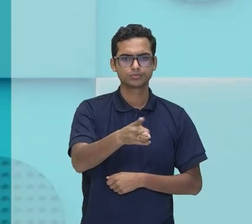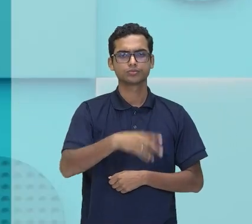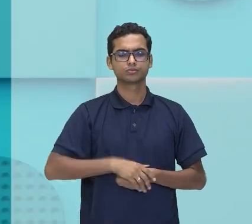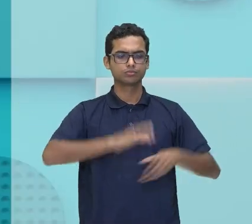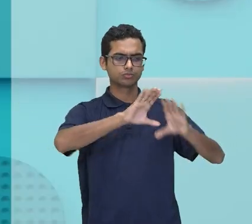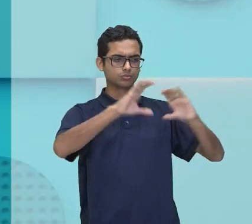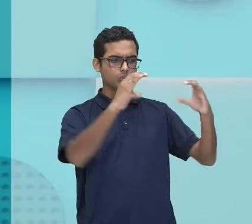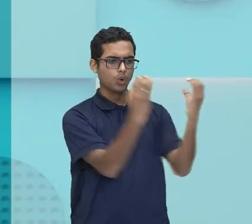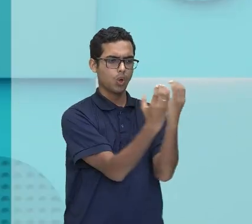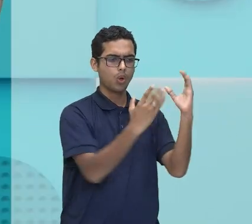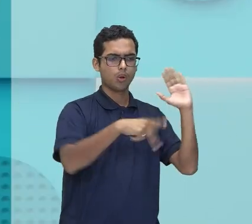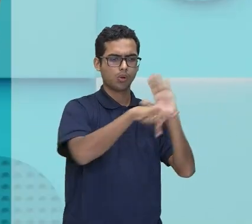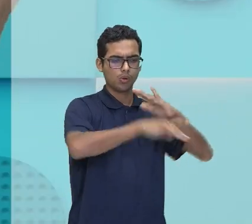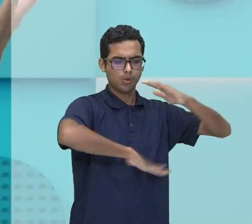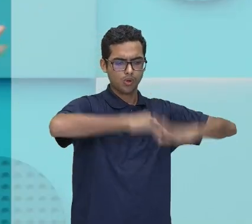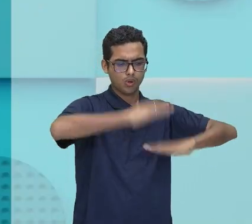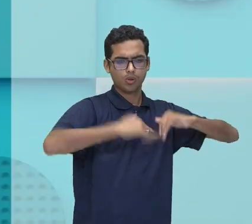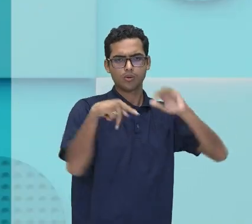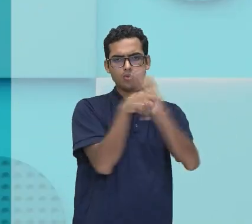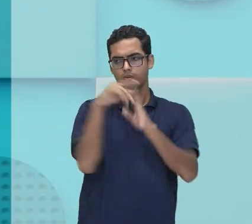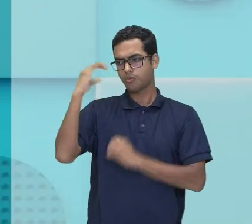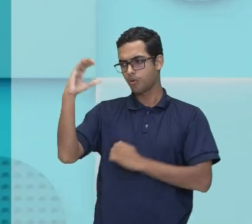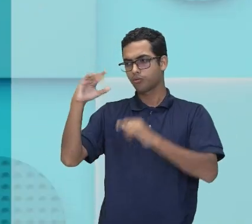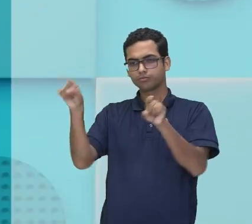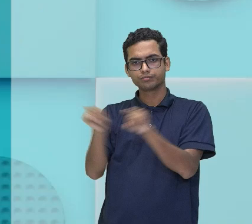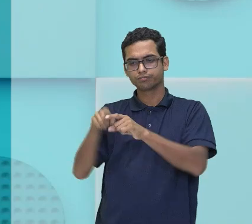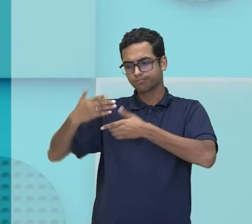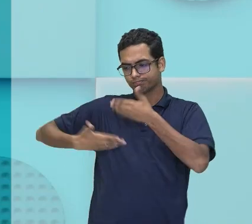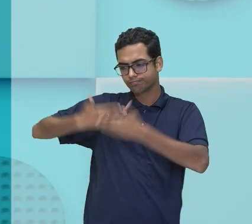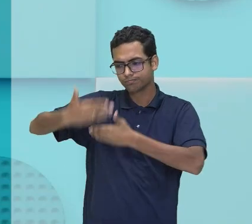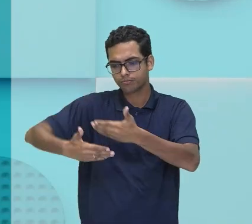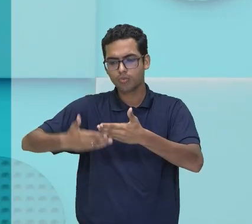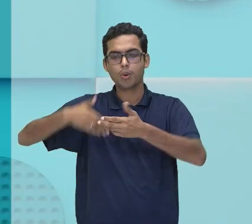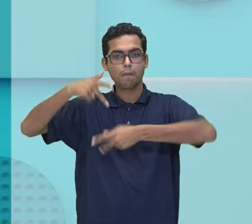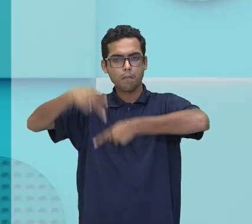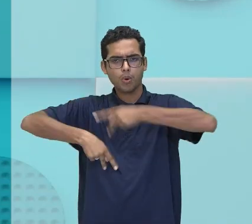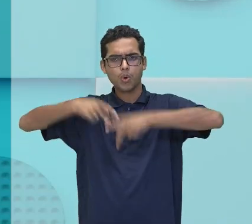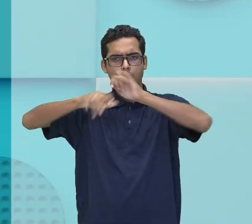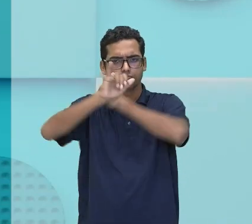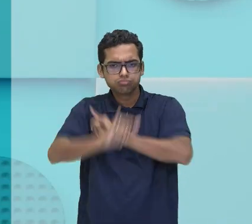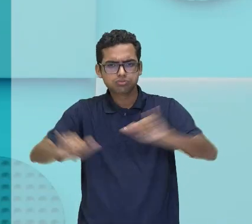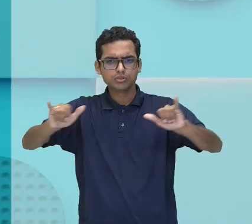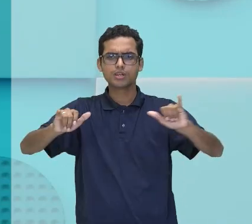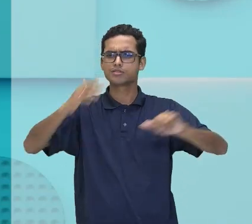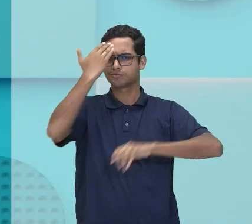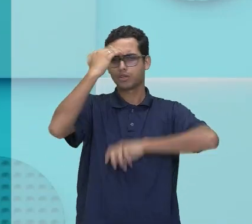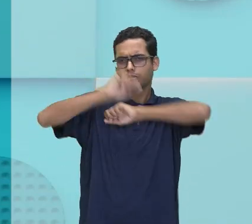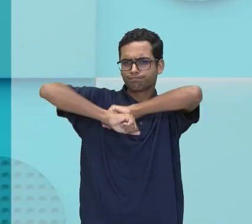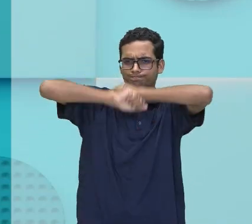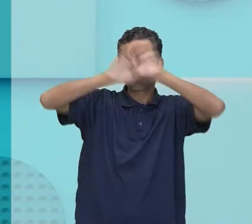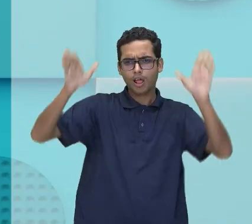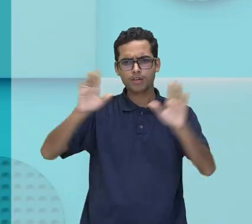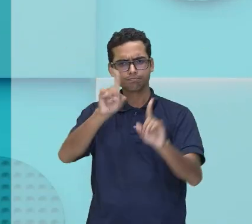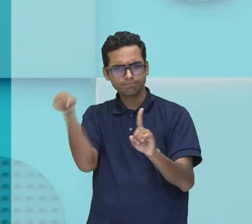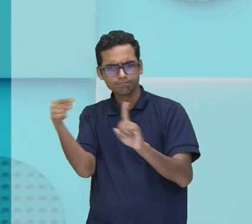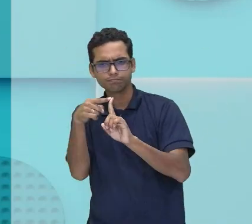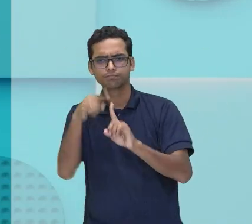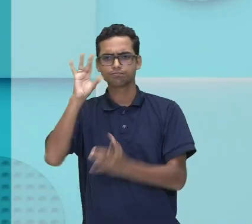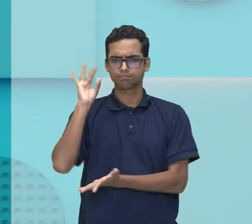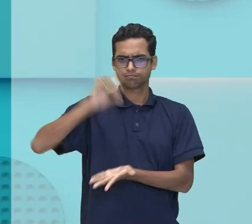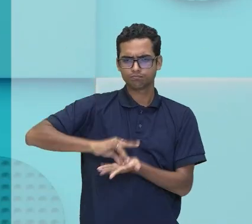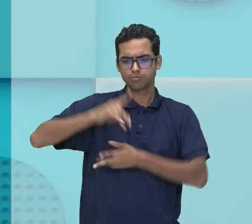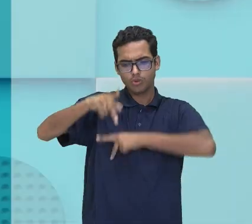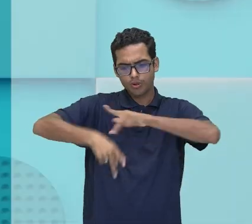de cientistas e também passo para a população da forma mais clara e objetiva, porque a população tem que fazer a